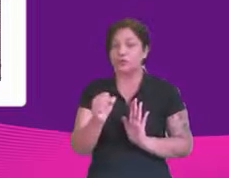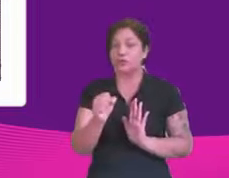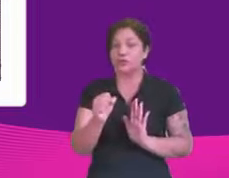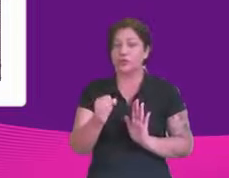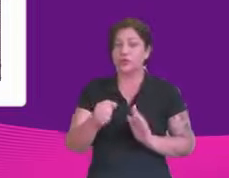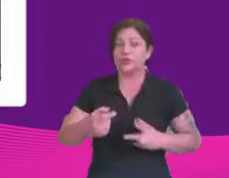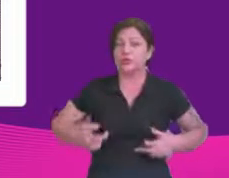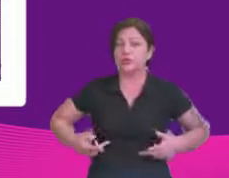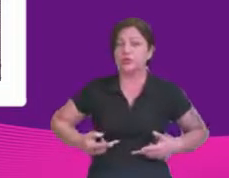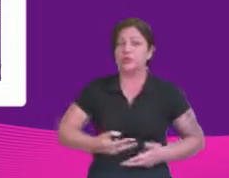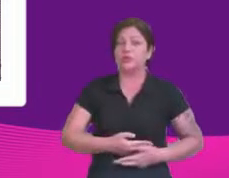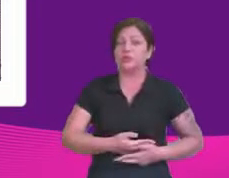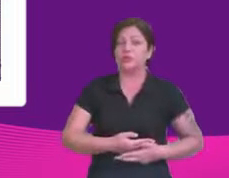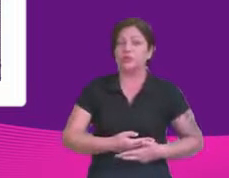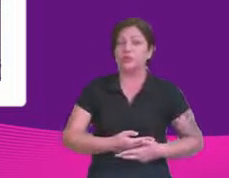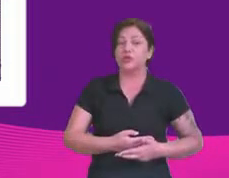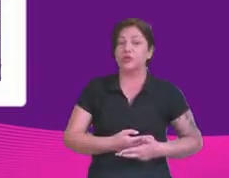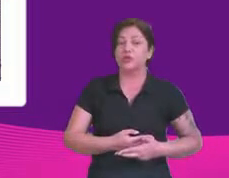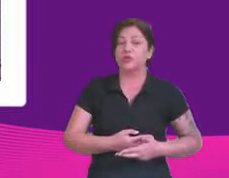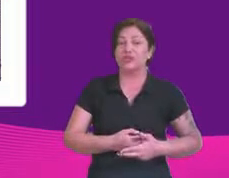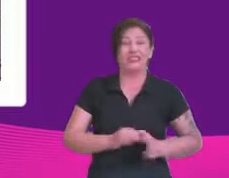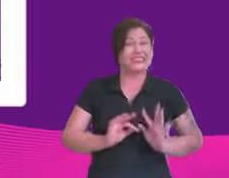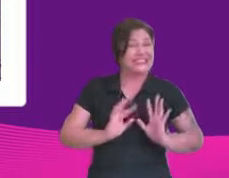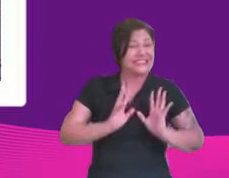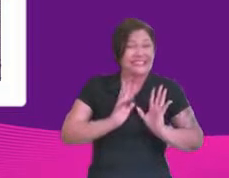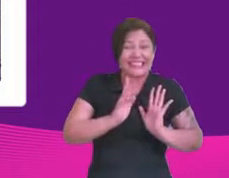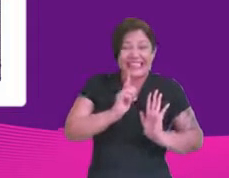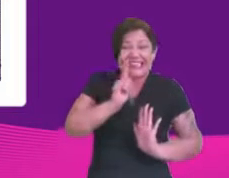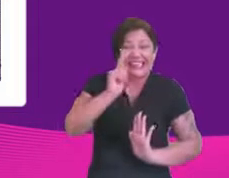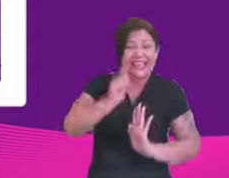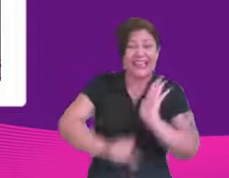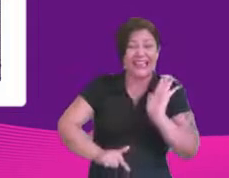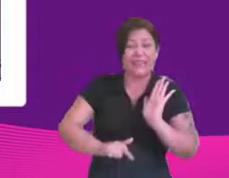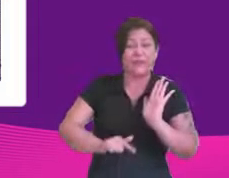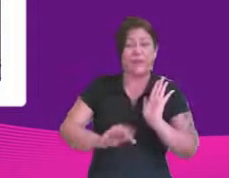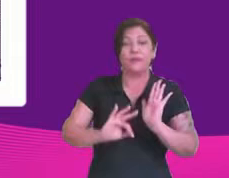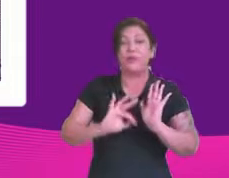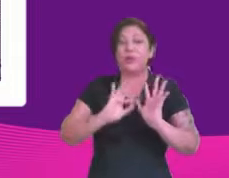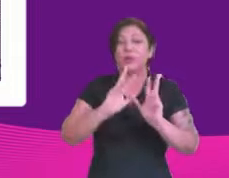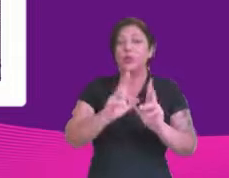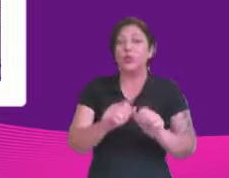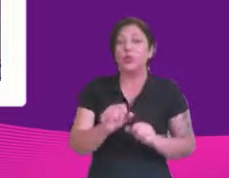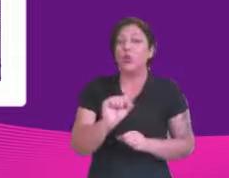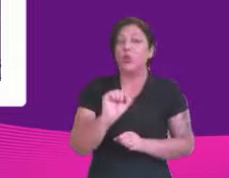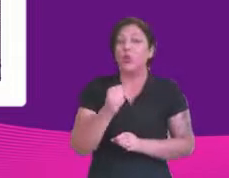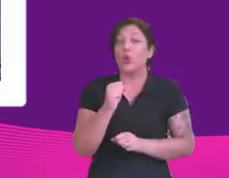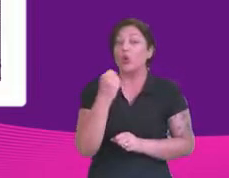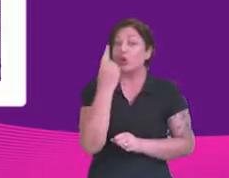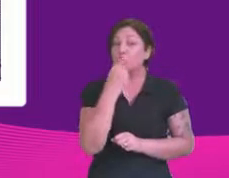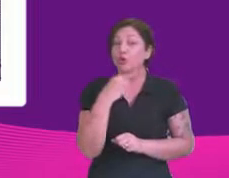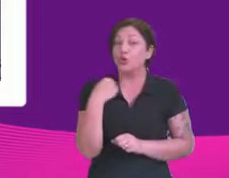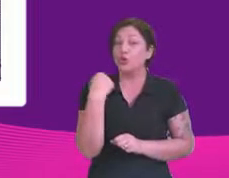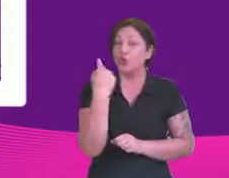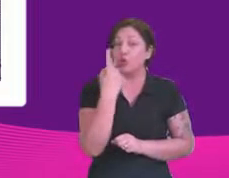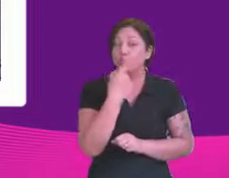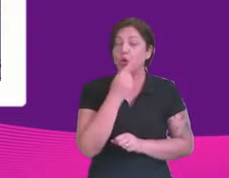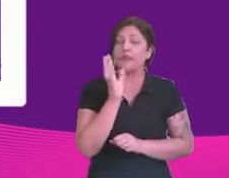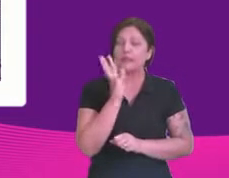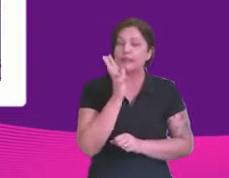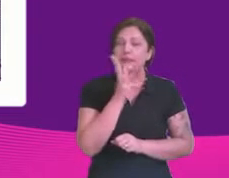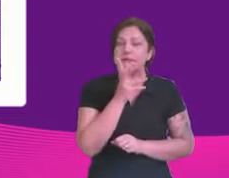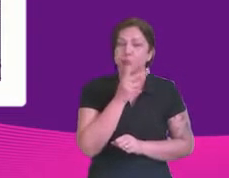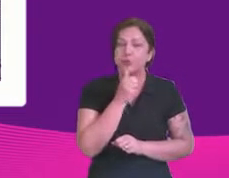feita uma citorredução completa. A cirurgia levou 8 horas de duração, não